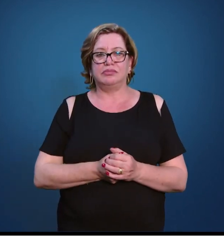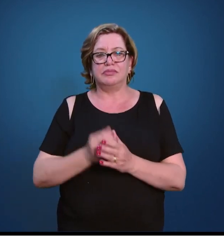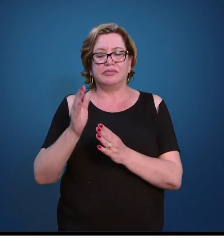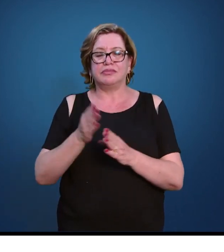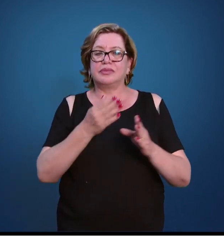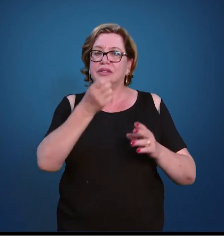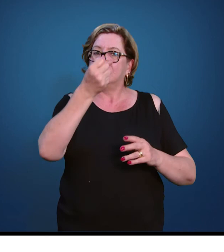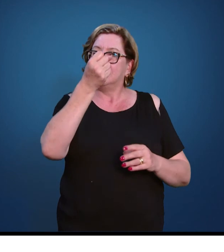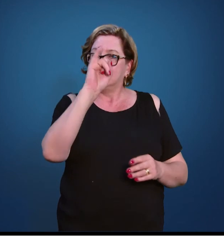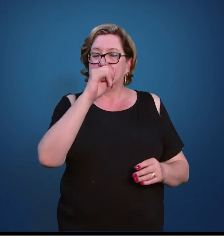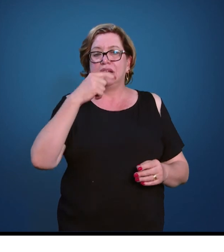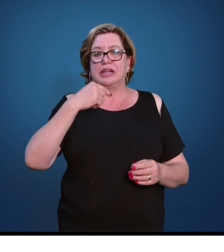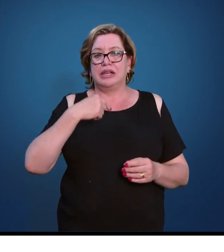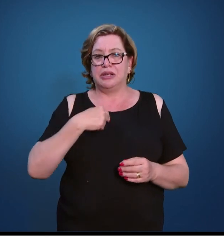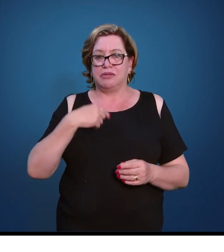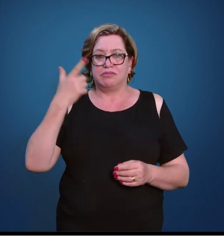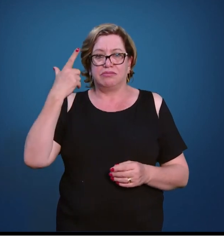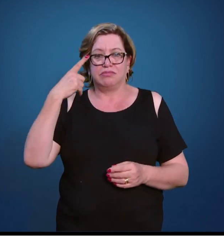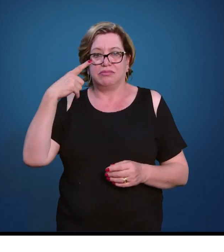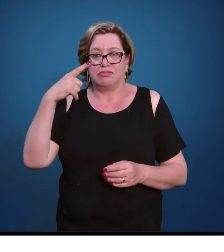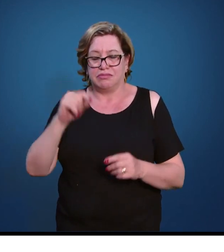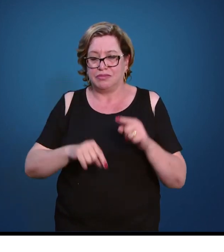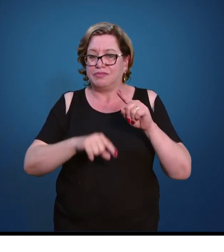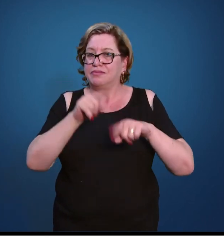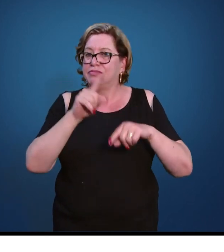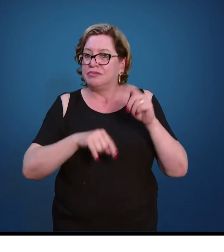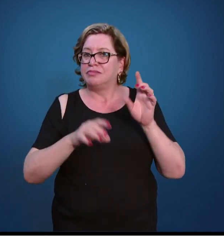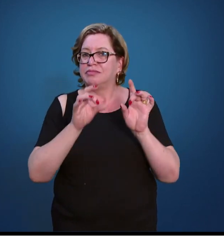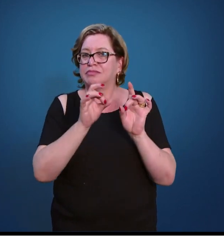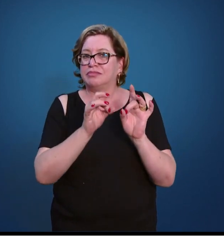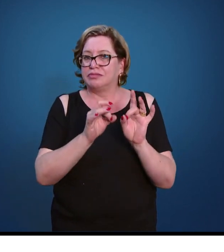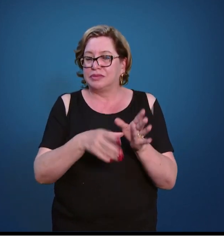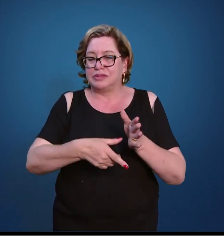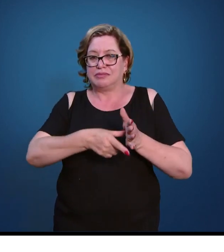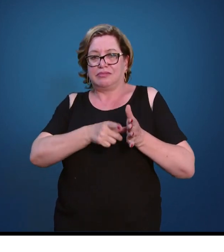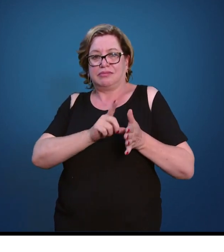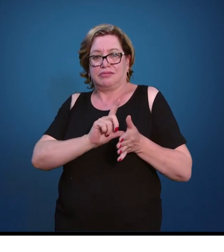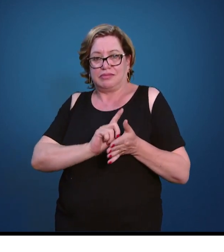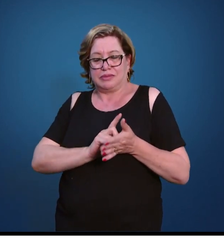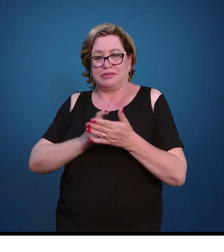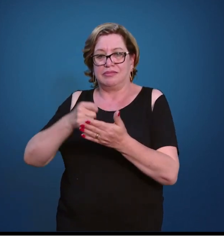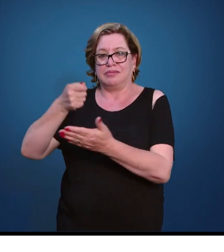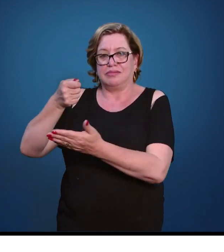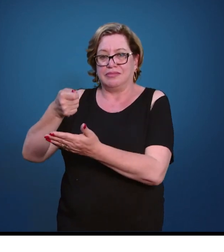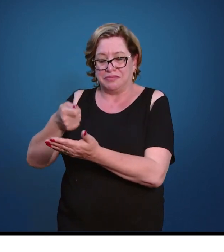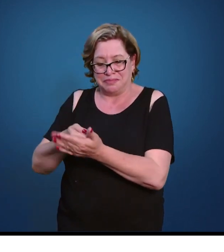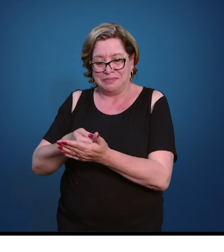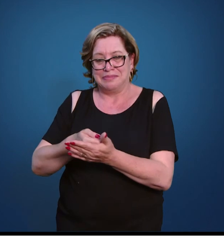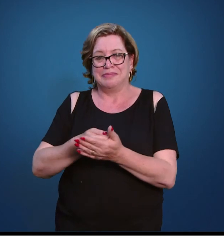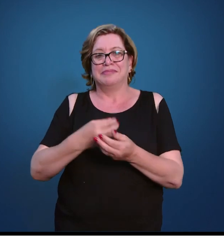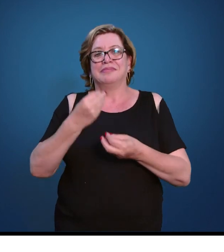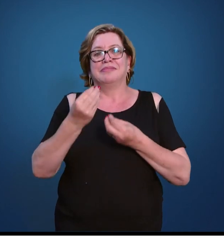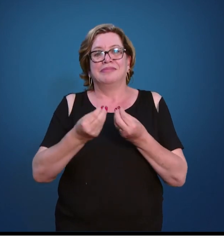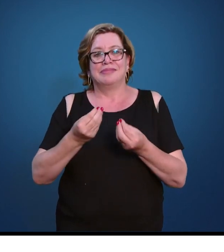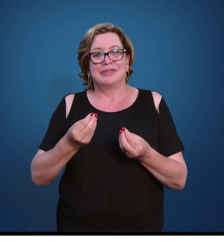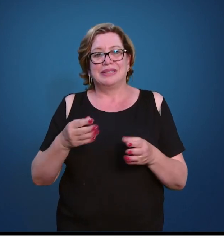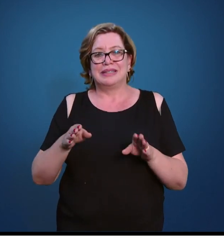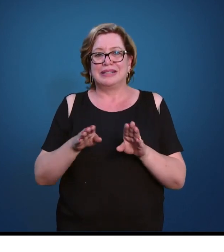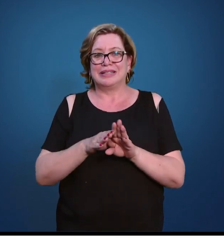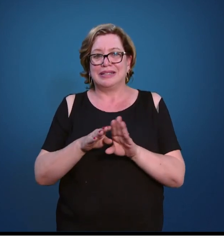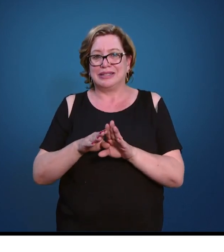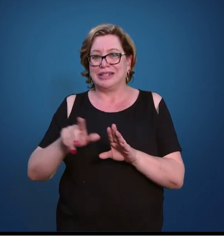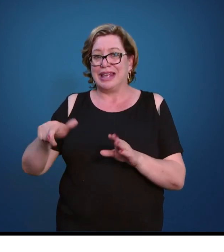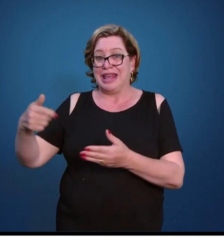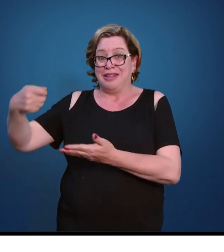eu conseguir vender aquele produto antes de pagar o meu fornecedor e que o meu